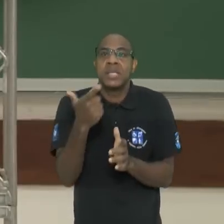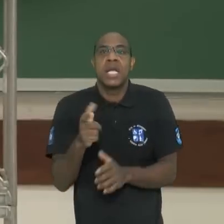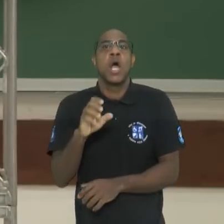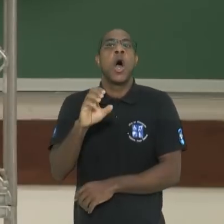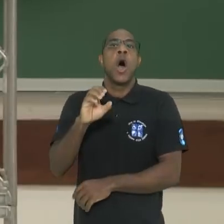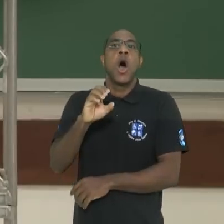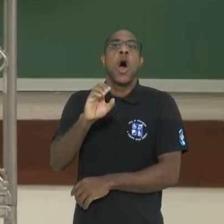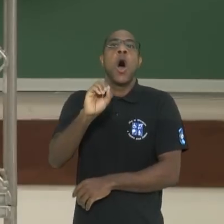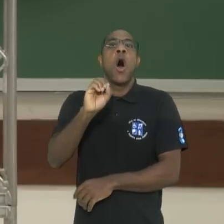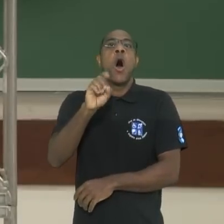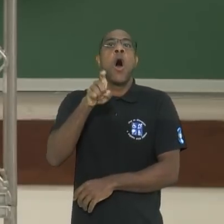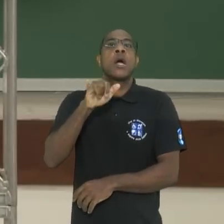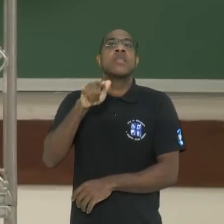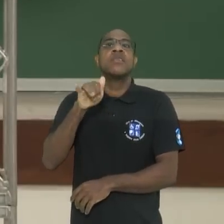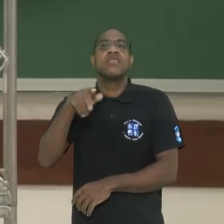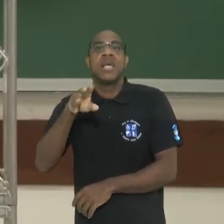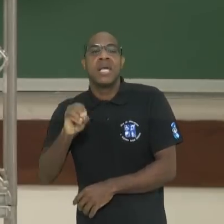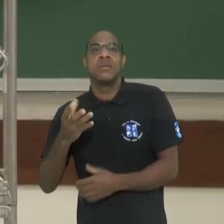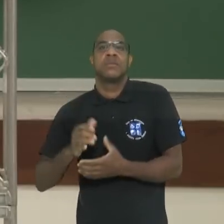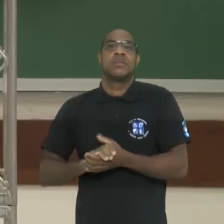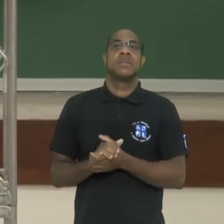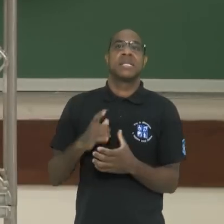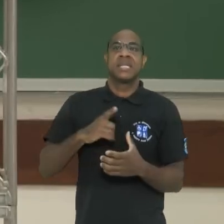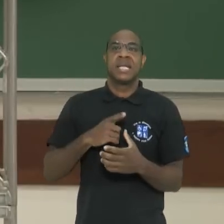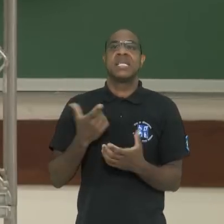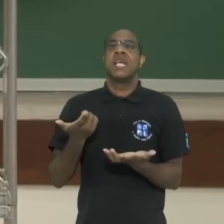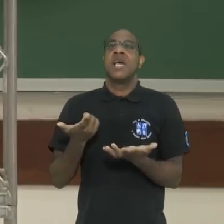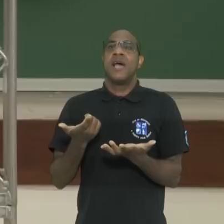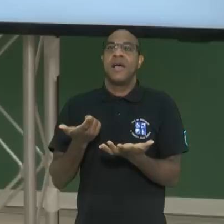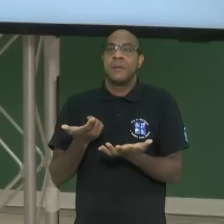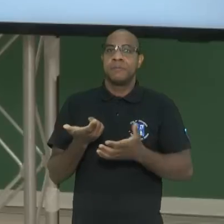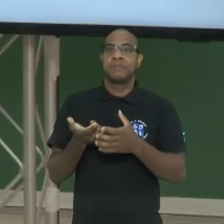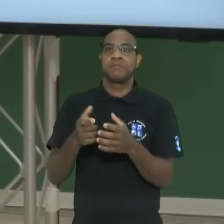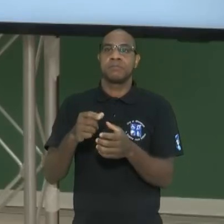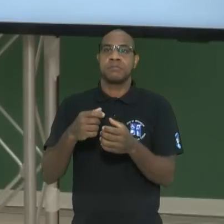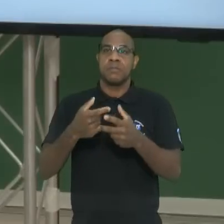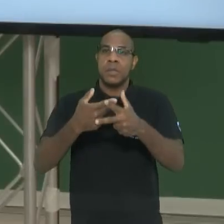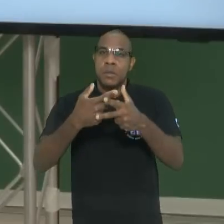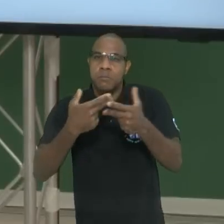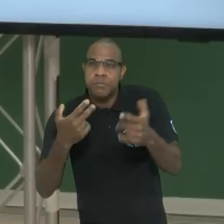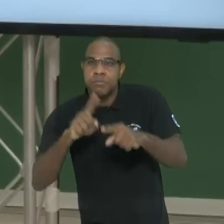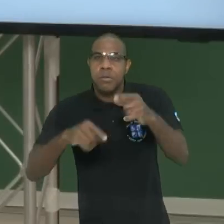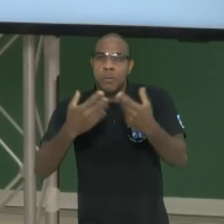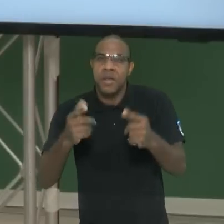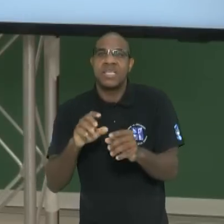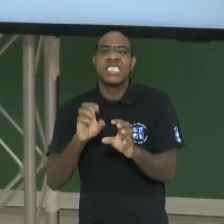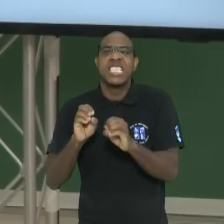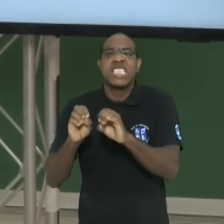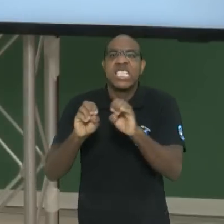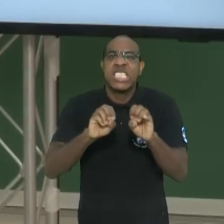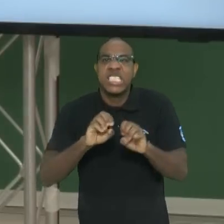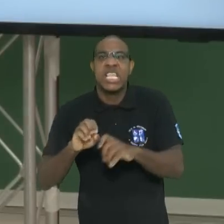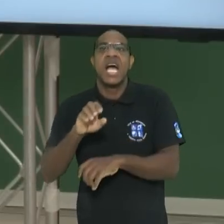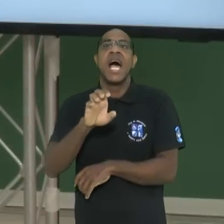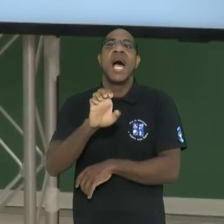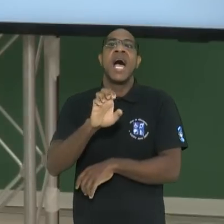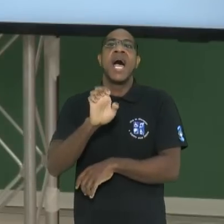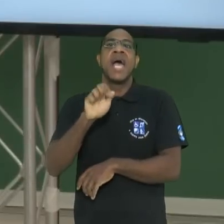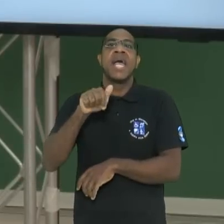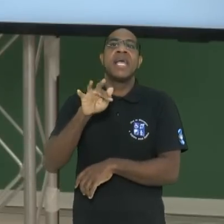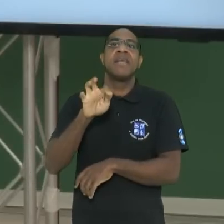ambientes de objetos enferrujados. Então, quando você acaba se cortando e entrando em contato com o